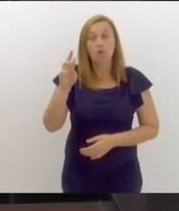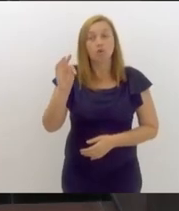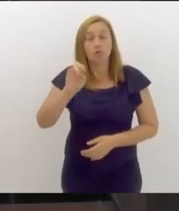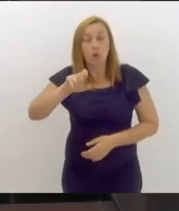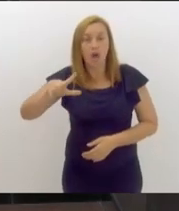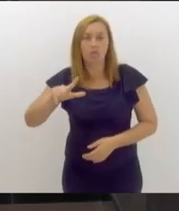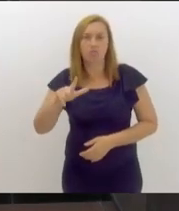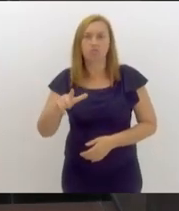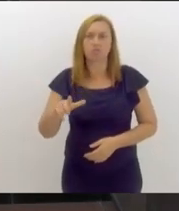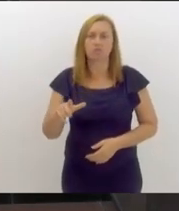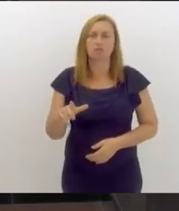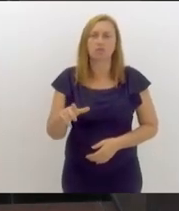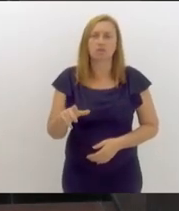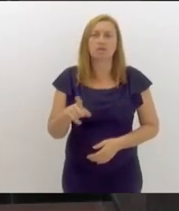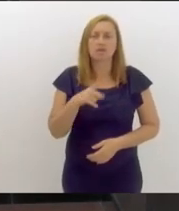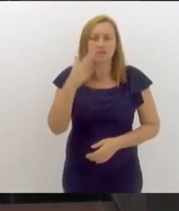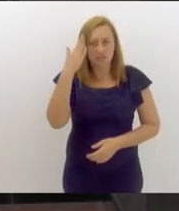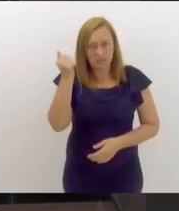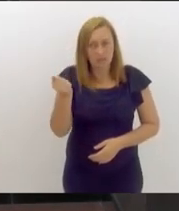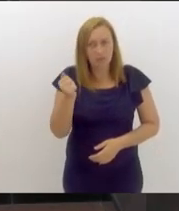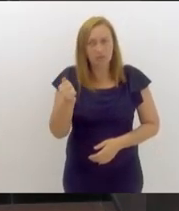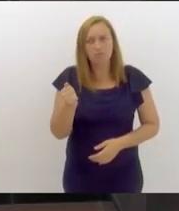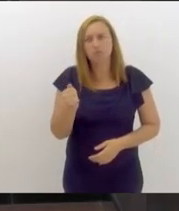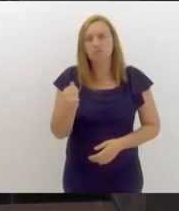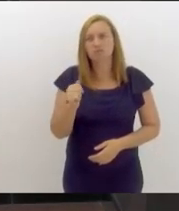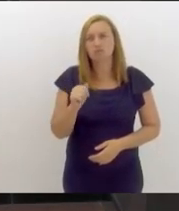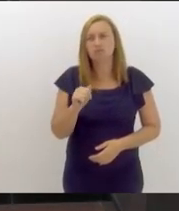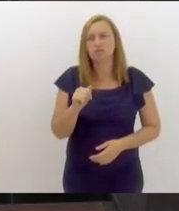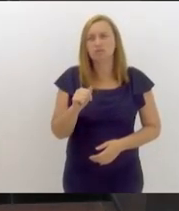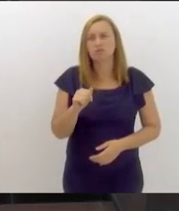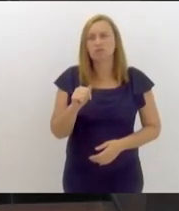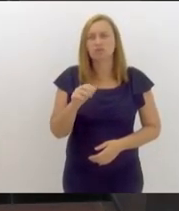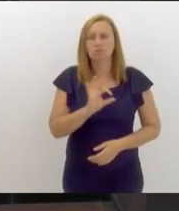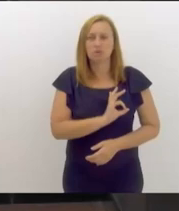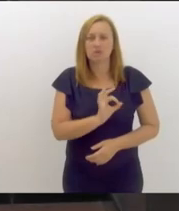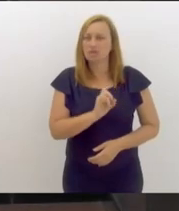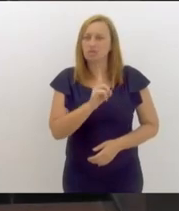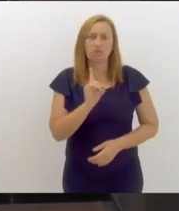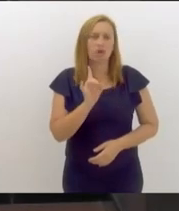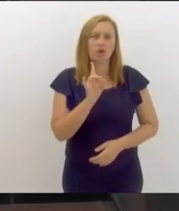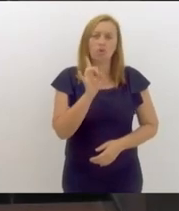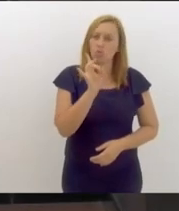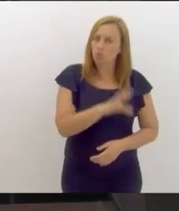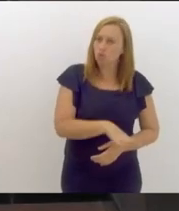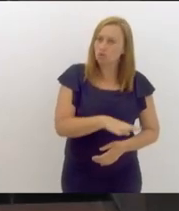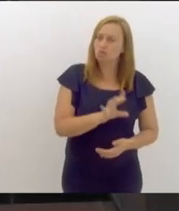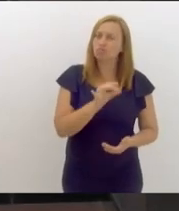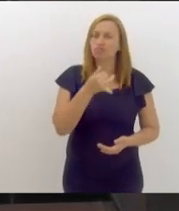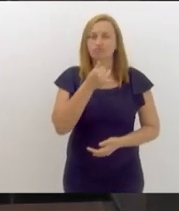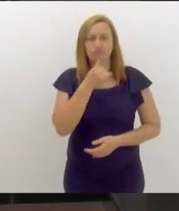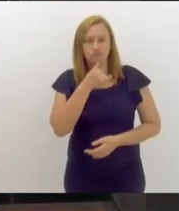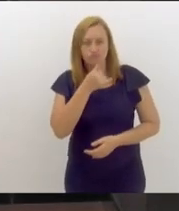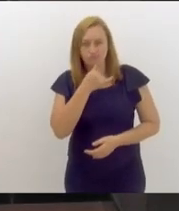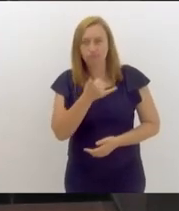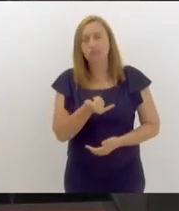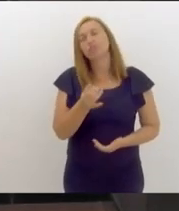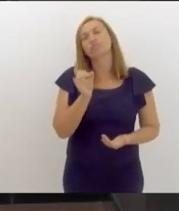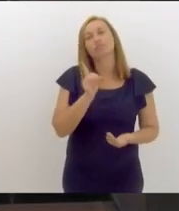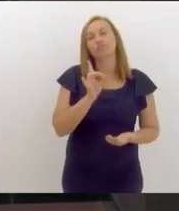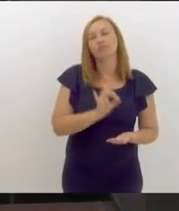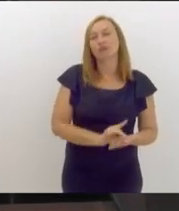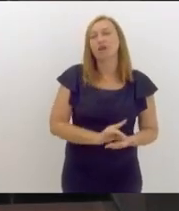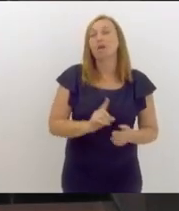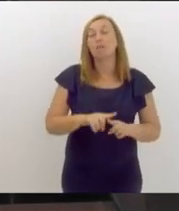para que sabemos que o capitão no último infelizmente é a realidade mas espero